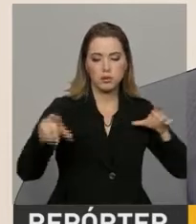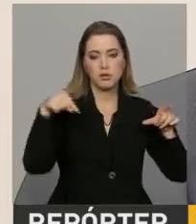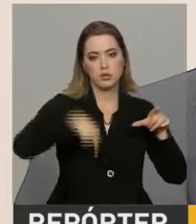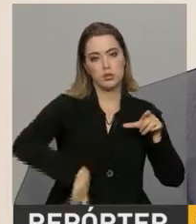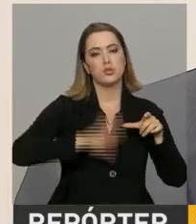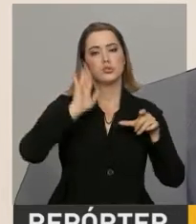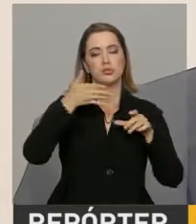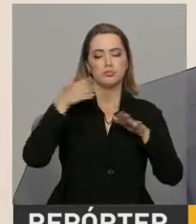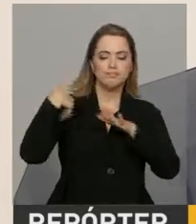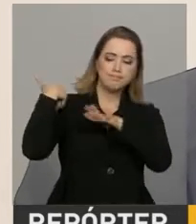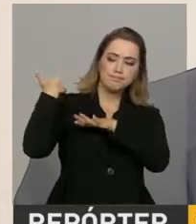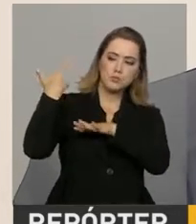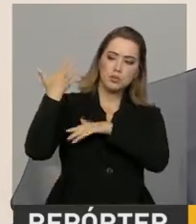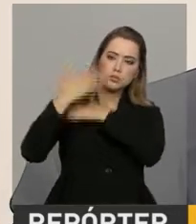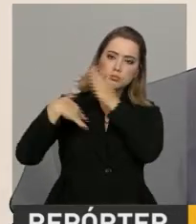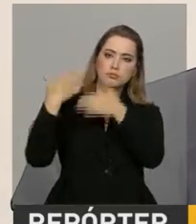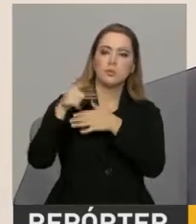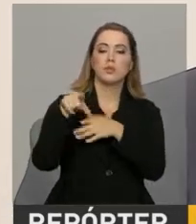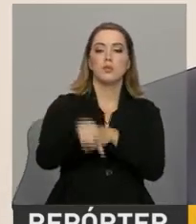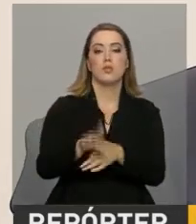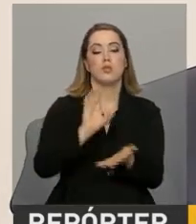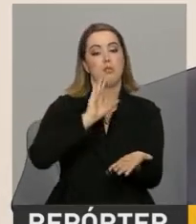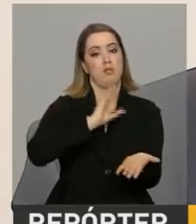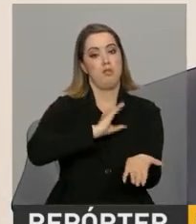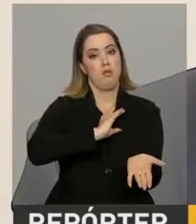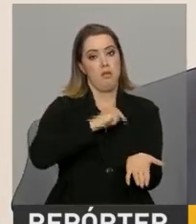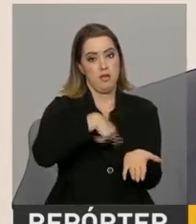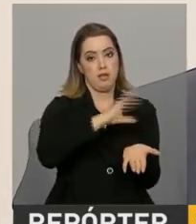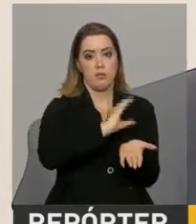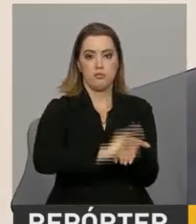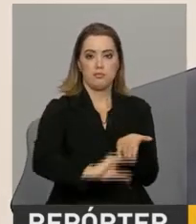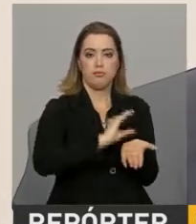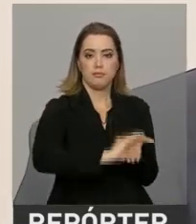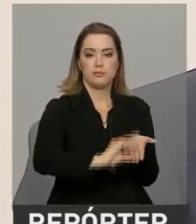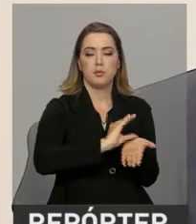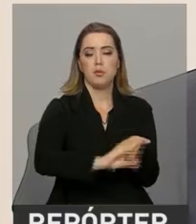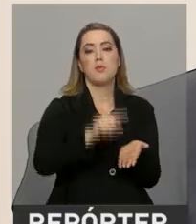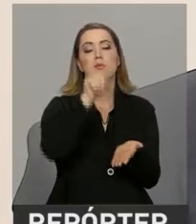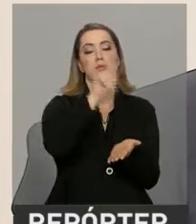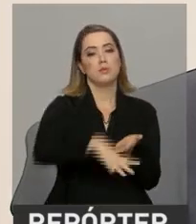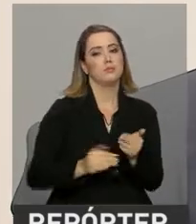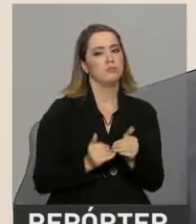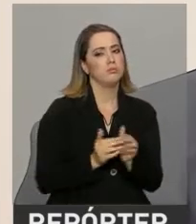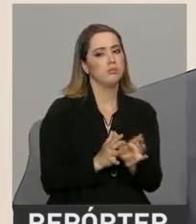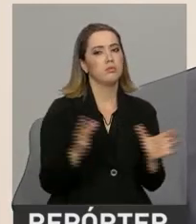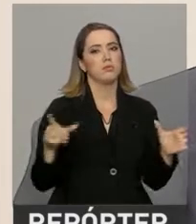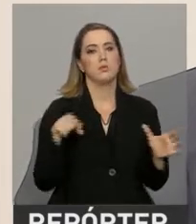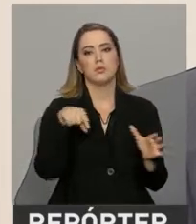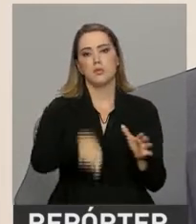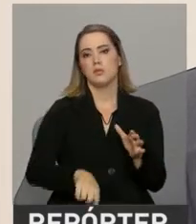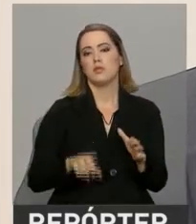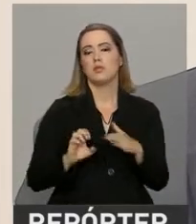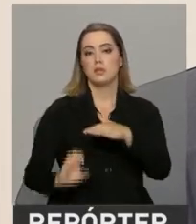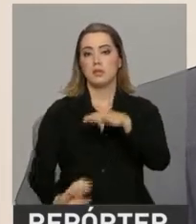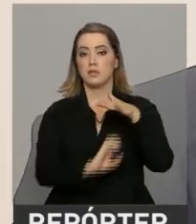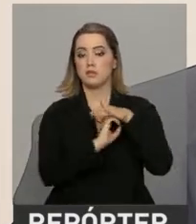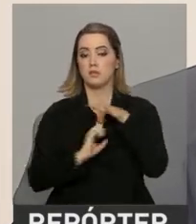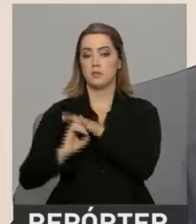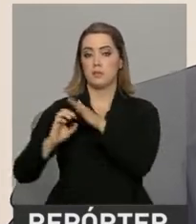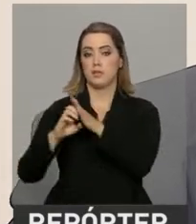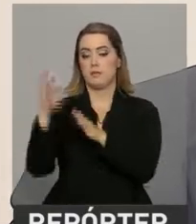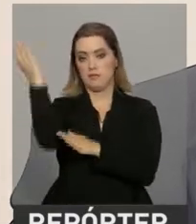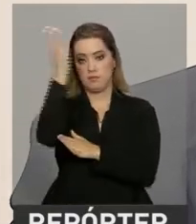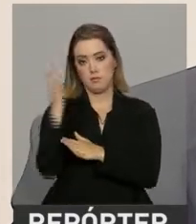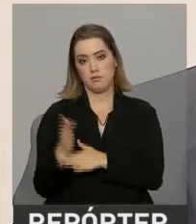instaladas aqui e o investimento é é muito maior do que o o do brasileiro os brasileiros